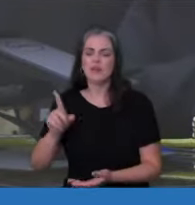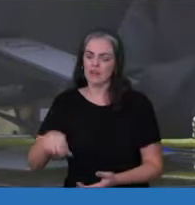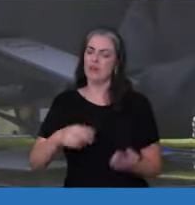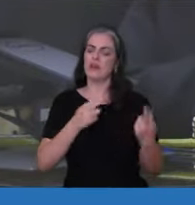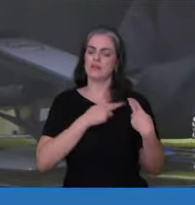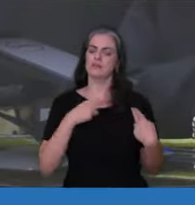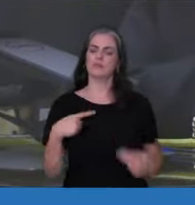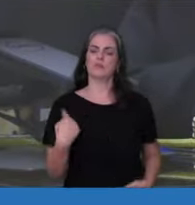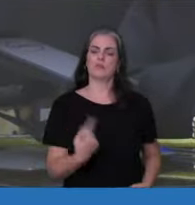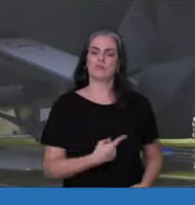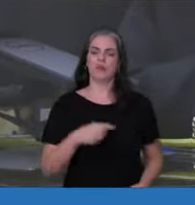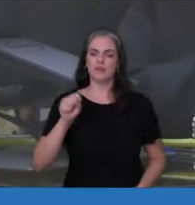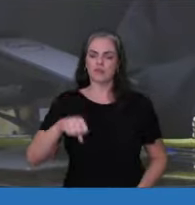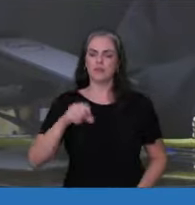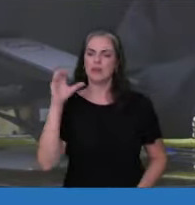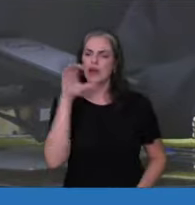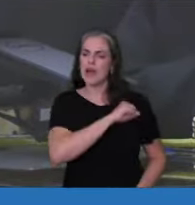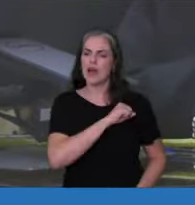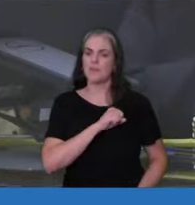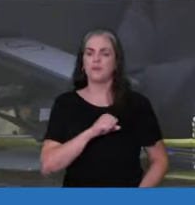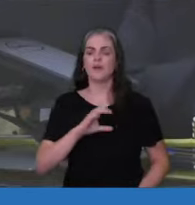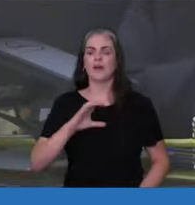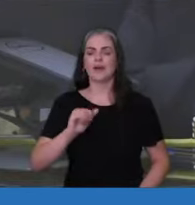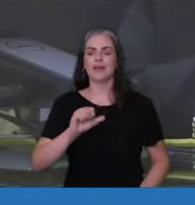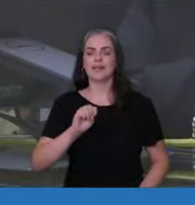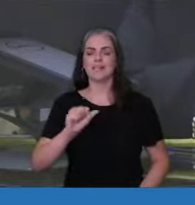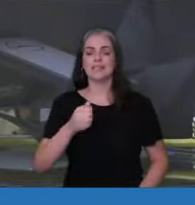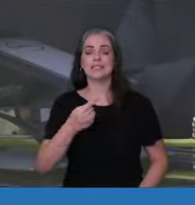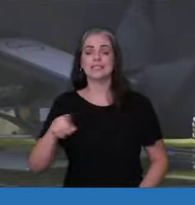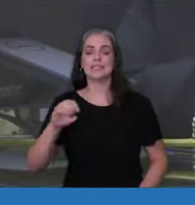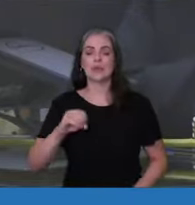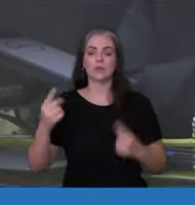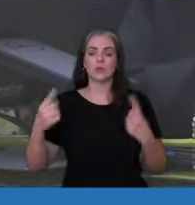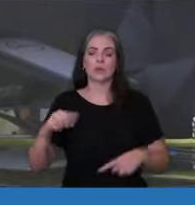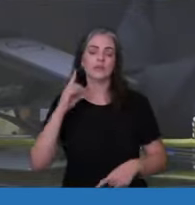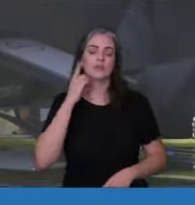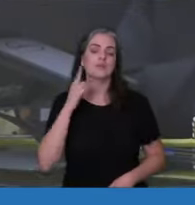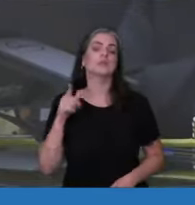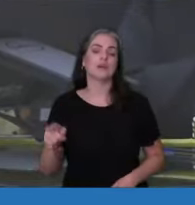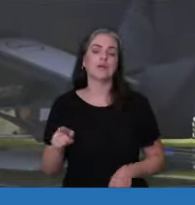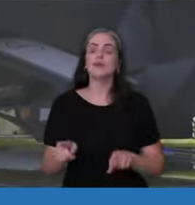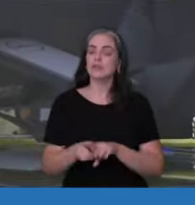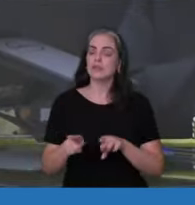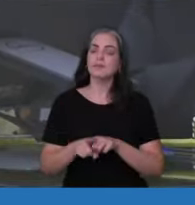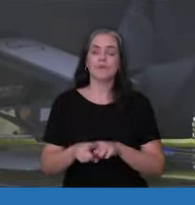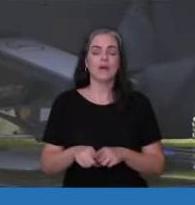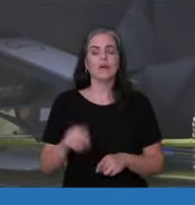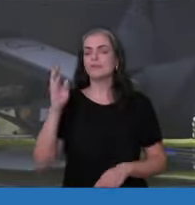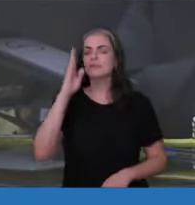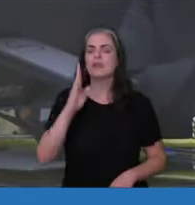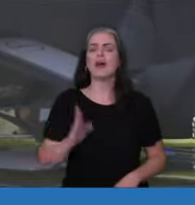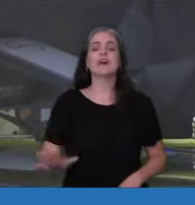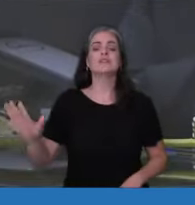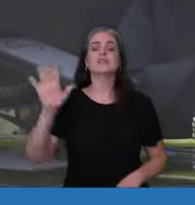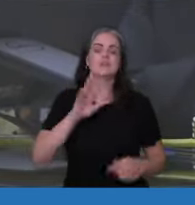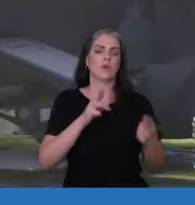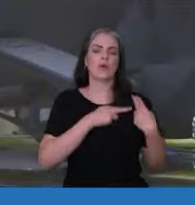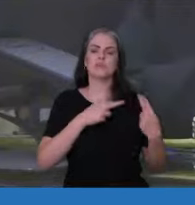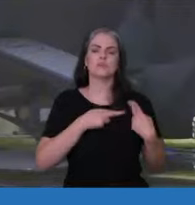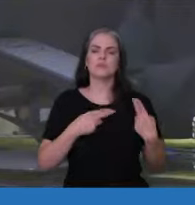parlamento, de forma célere, caçar esse deputado. E é responsabilidade do Brasil que todos os